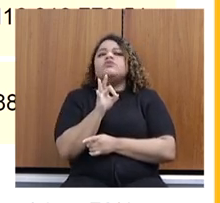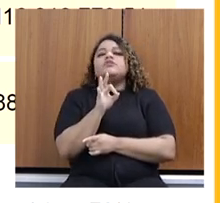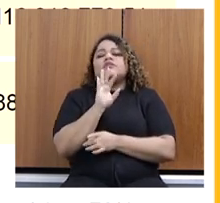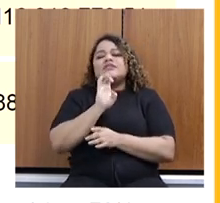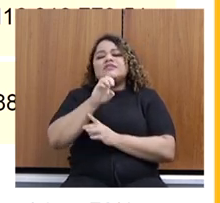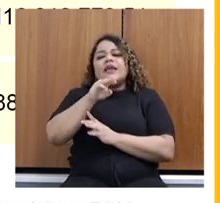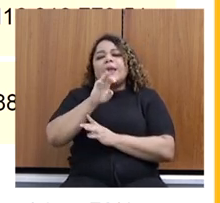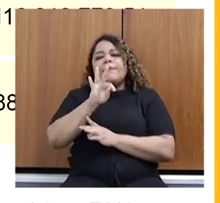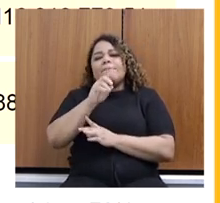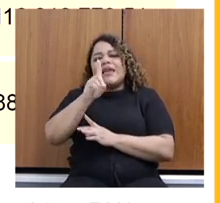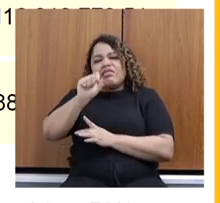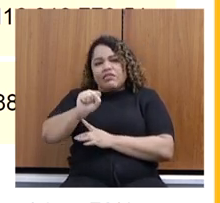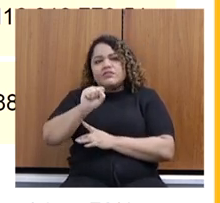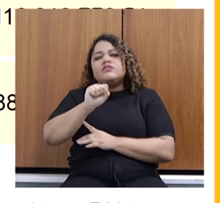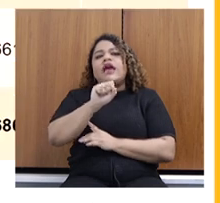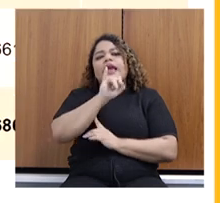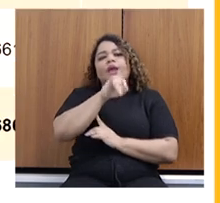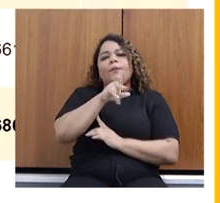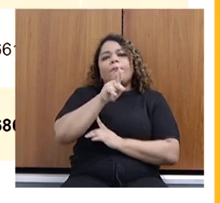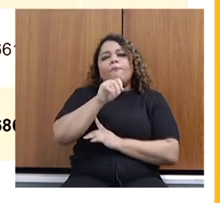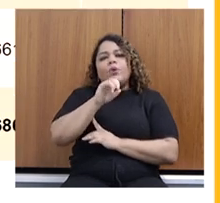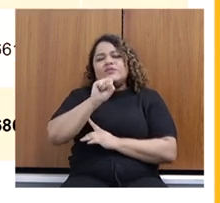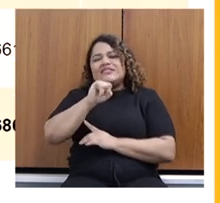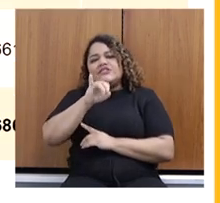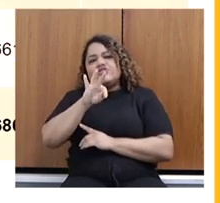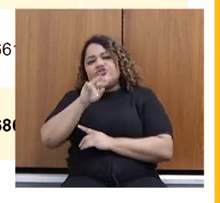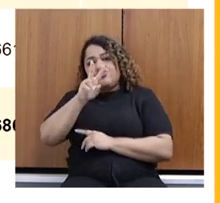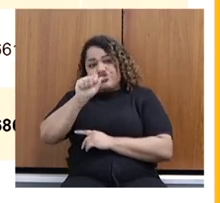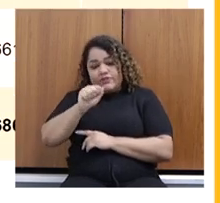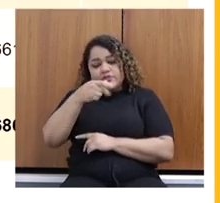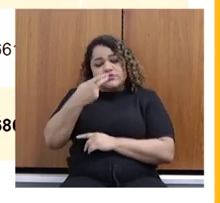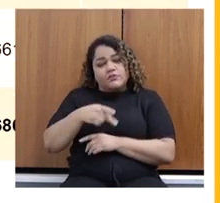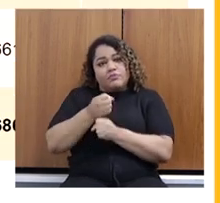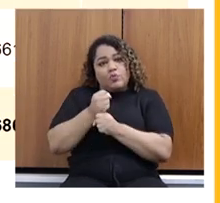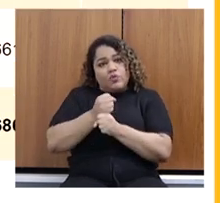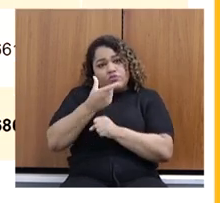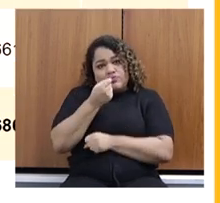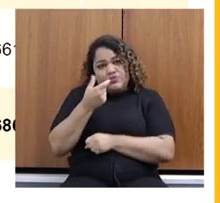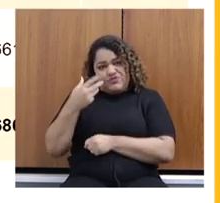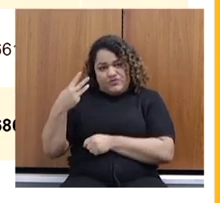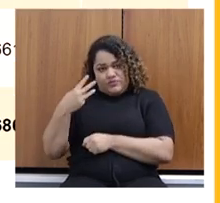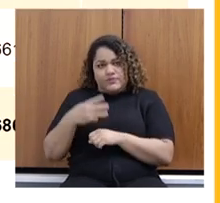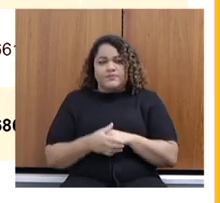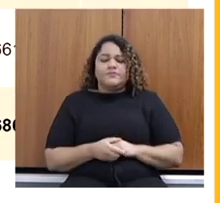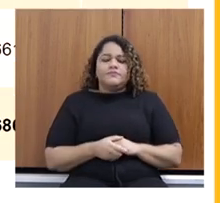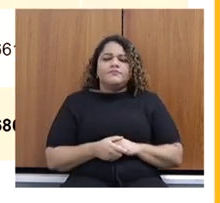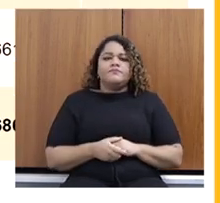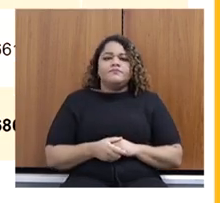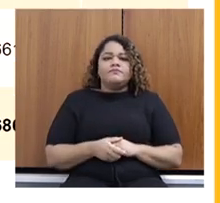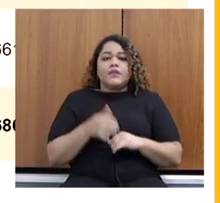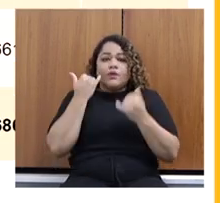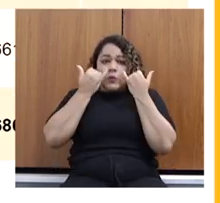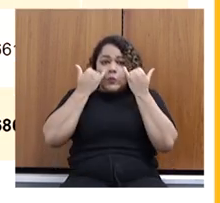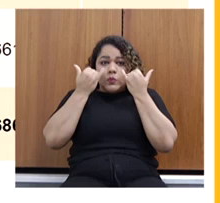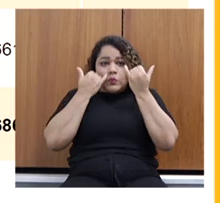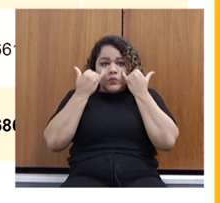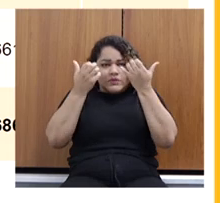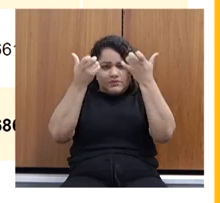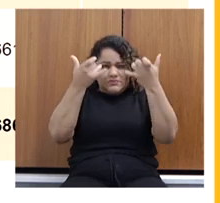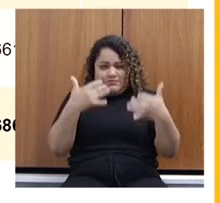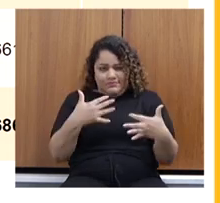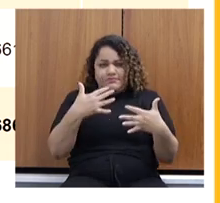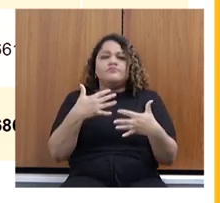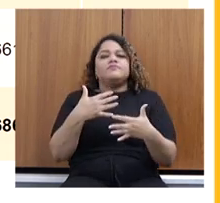para o ano de 2023. Aí apenas um dado explicativo para todos os deputados e